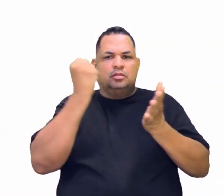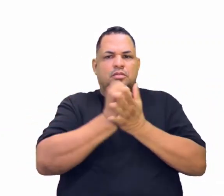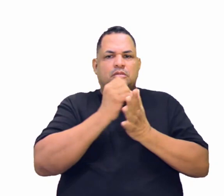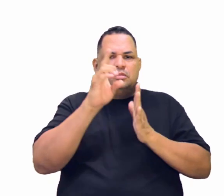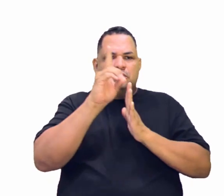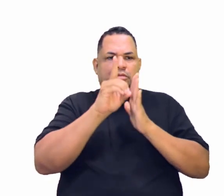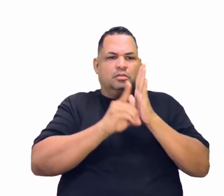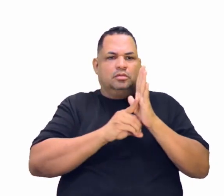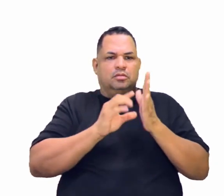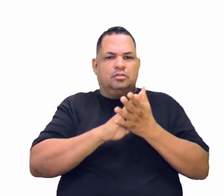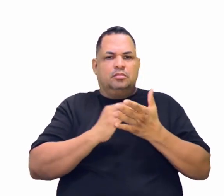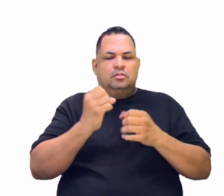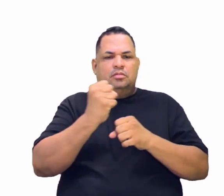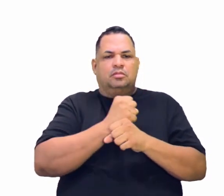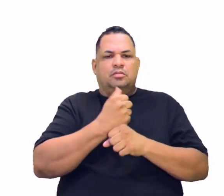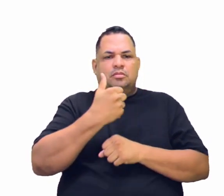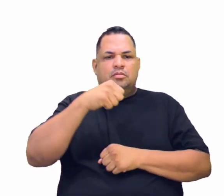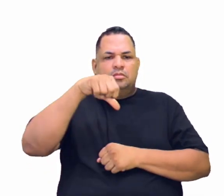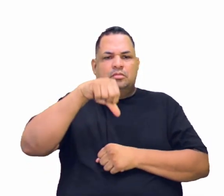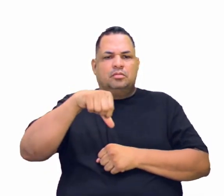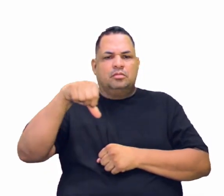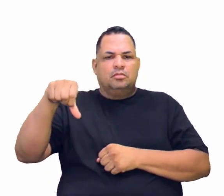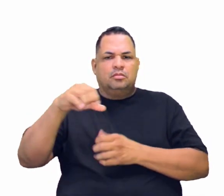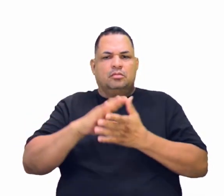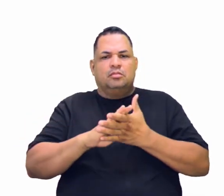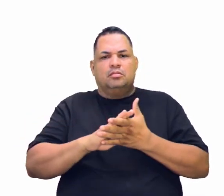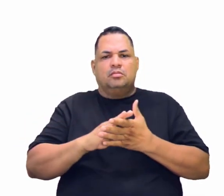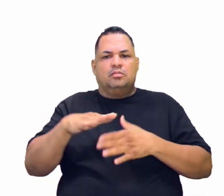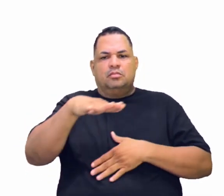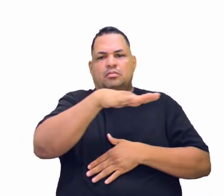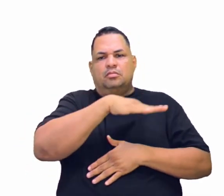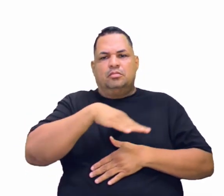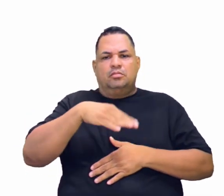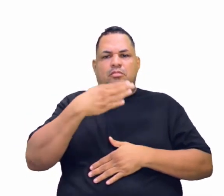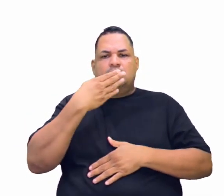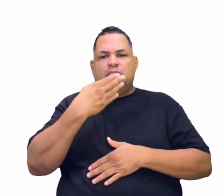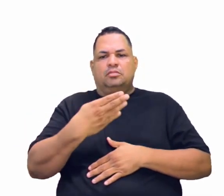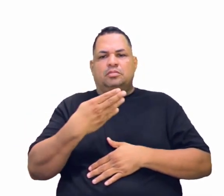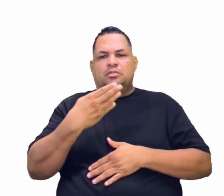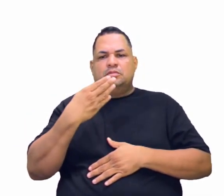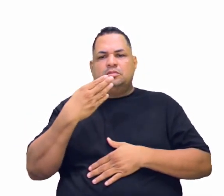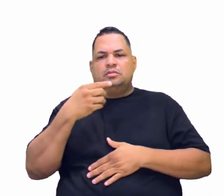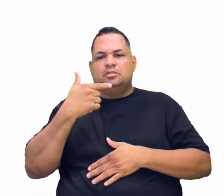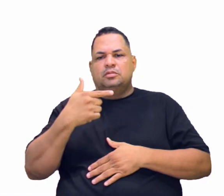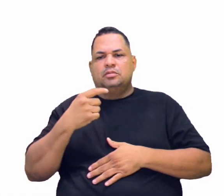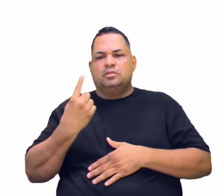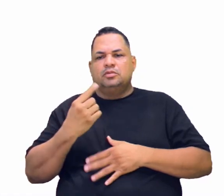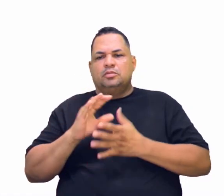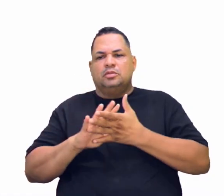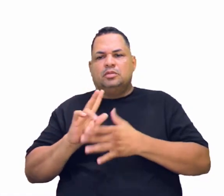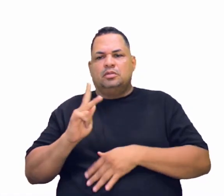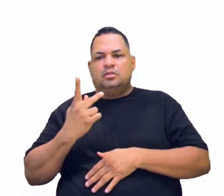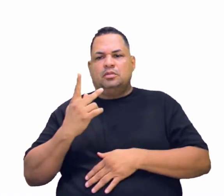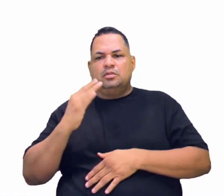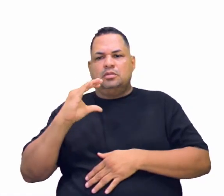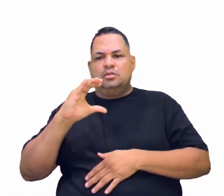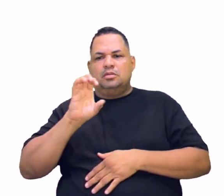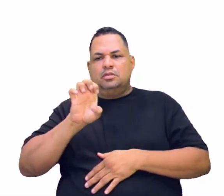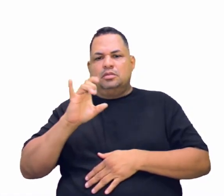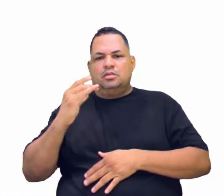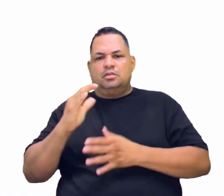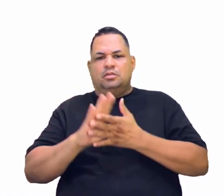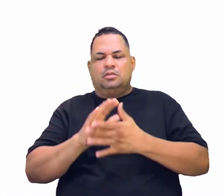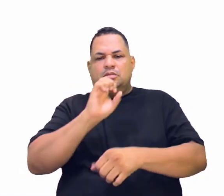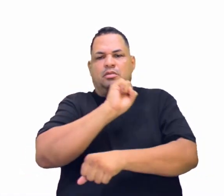decreto em 98, com área de 421 mil hectares, localizada no município de Alta Floresta do